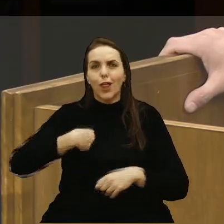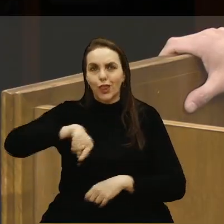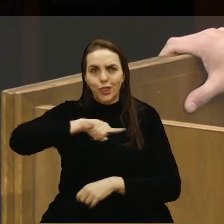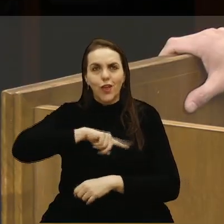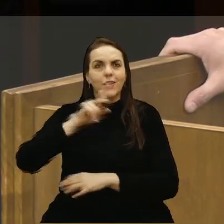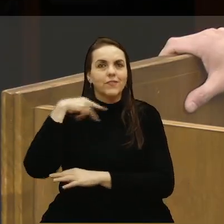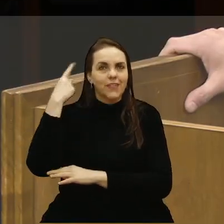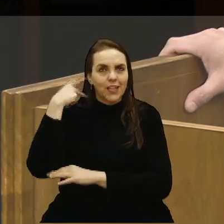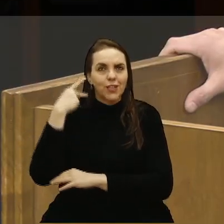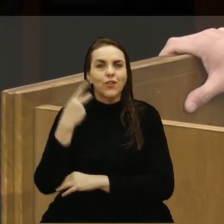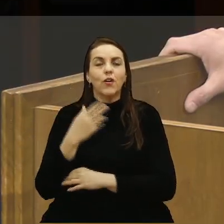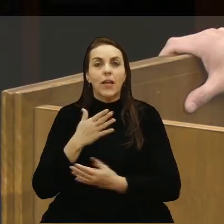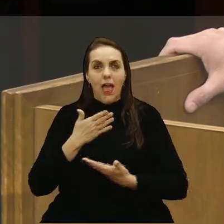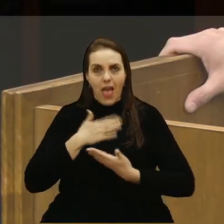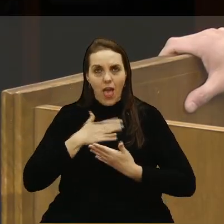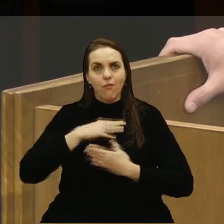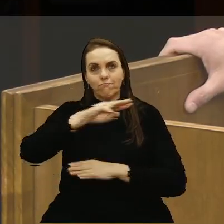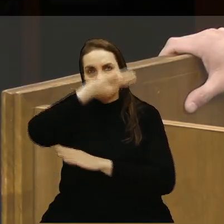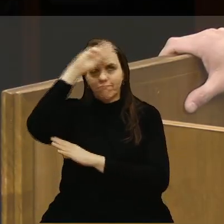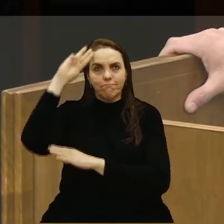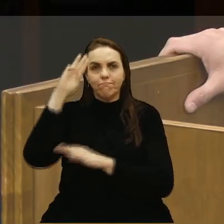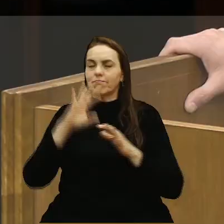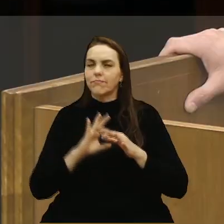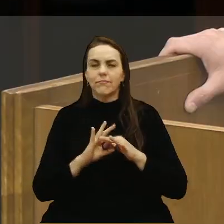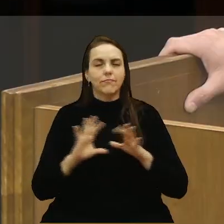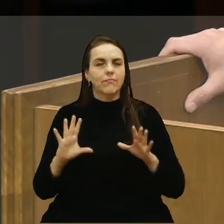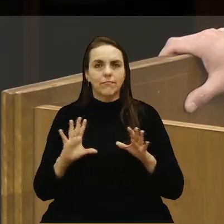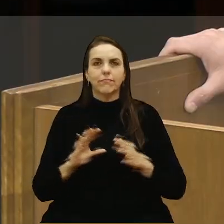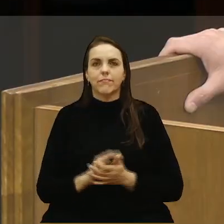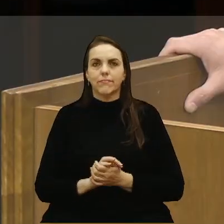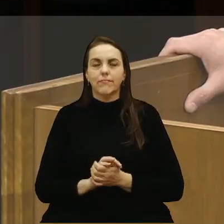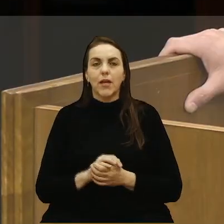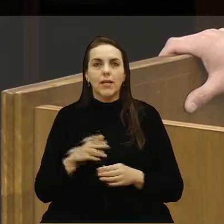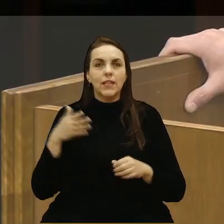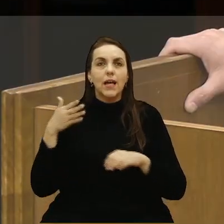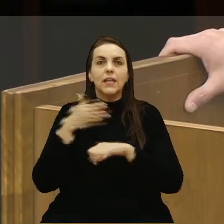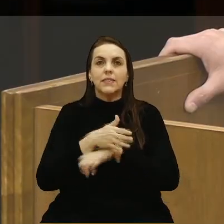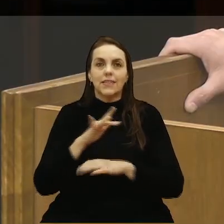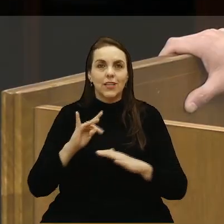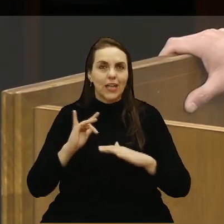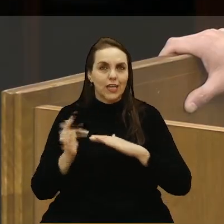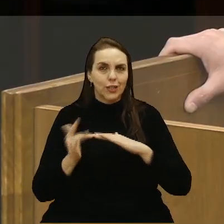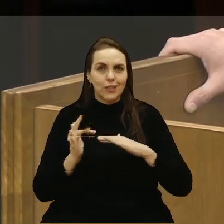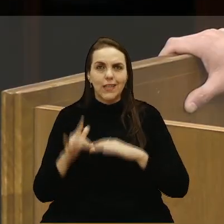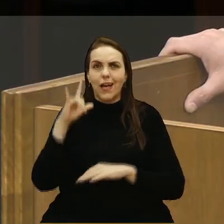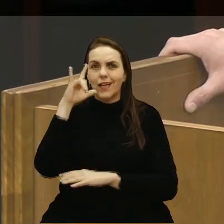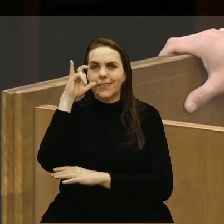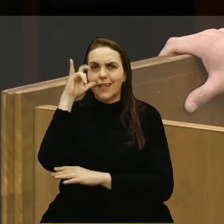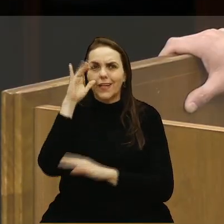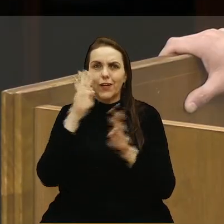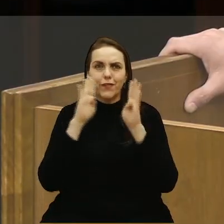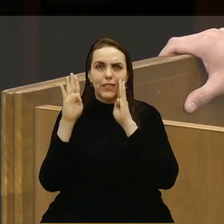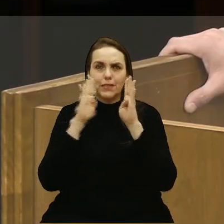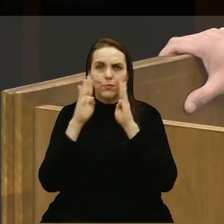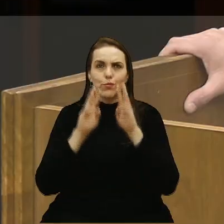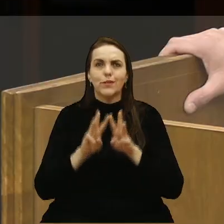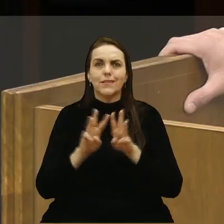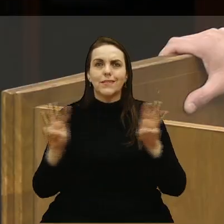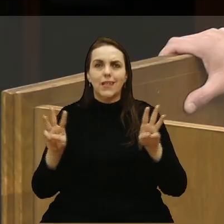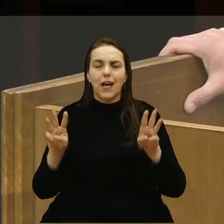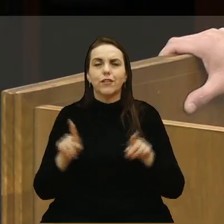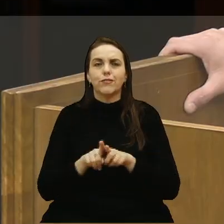vereadores, vereador Júnior Valim, estamos à disposição. É só acessar aí nossas redes sociais, Instagram, Facebook, o site da